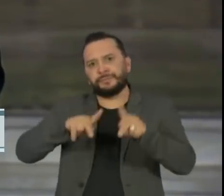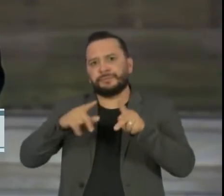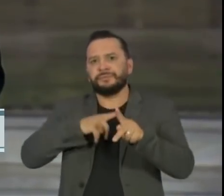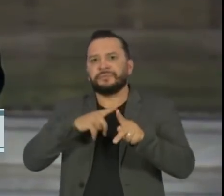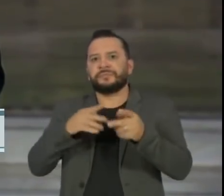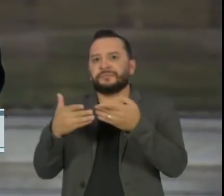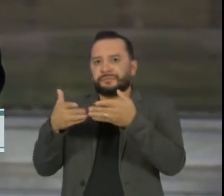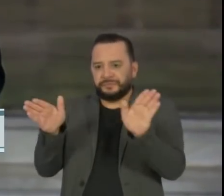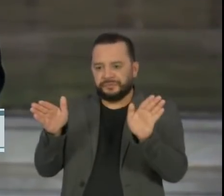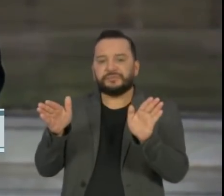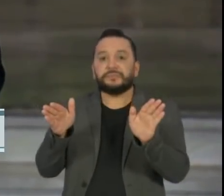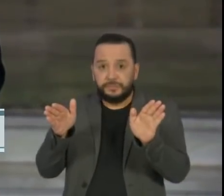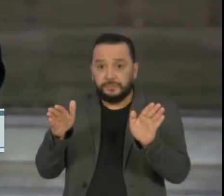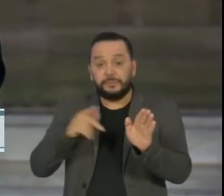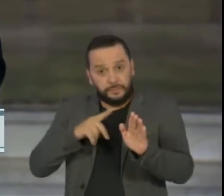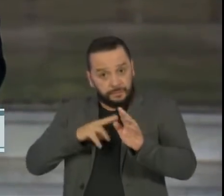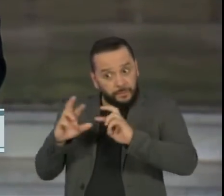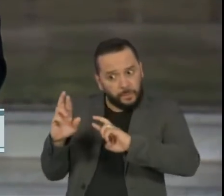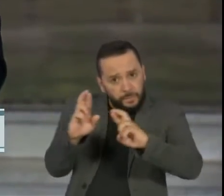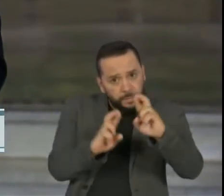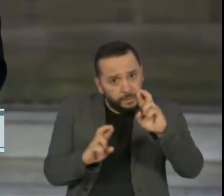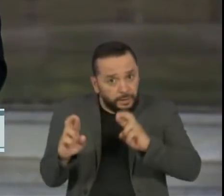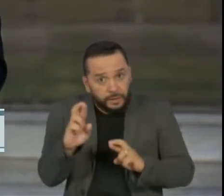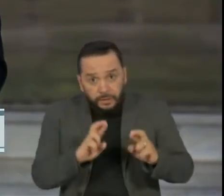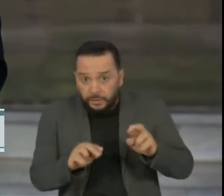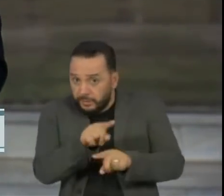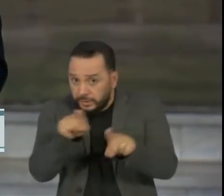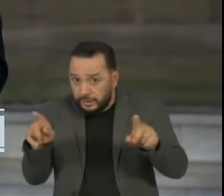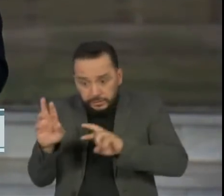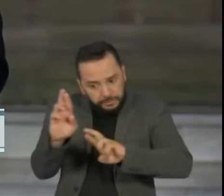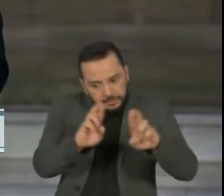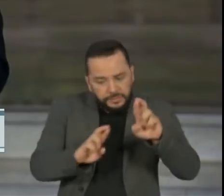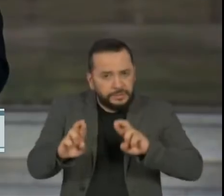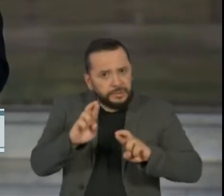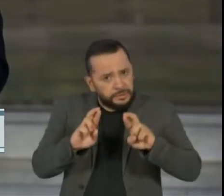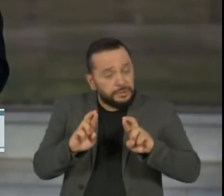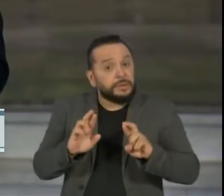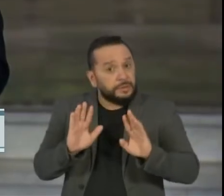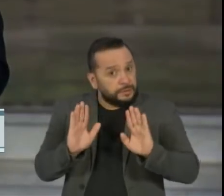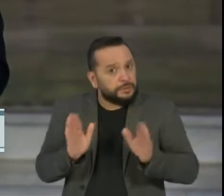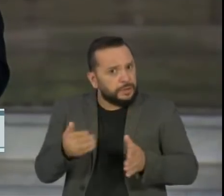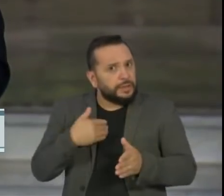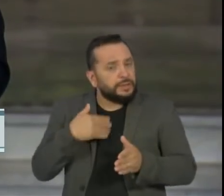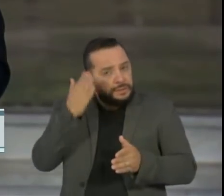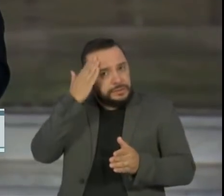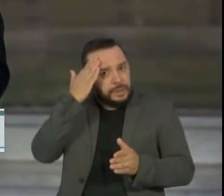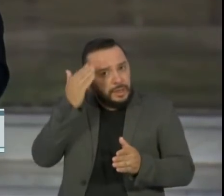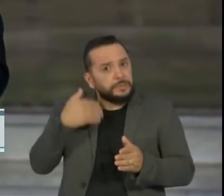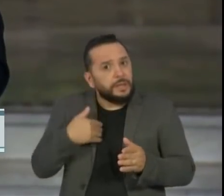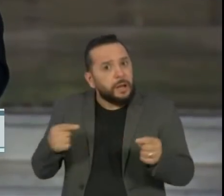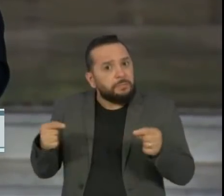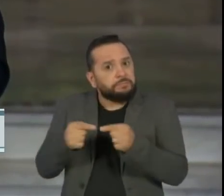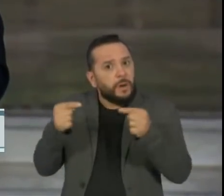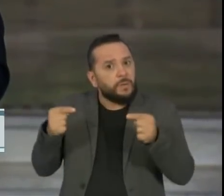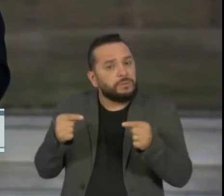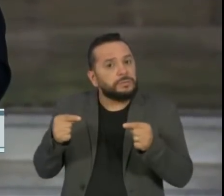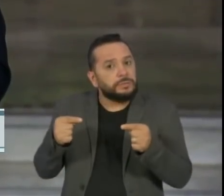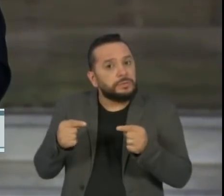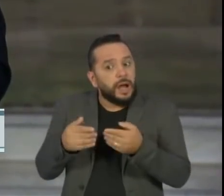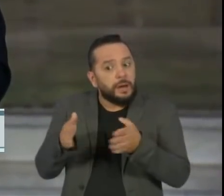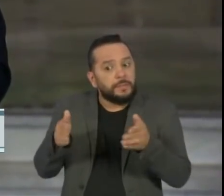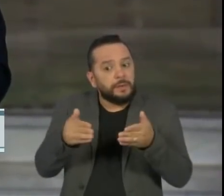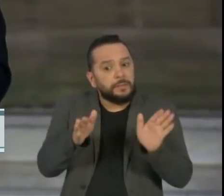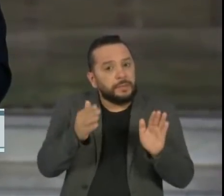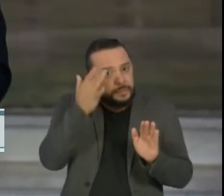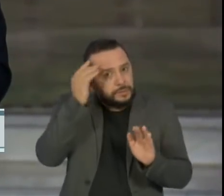reabertura gradual, pelo monitoramento que vocês têm feito, se ela está dentro já do esperado, como é que está essa perspectiva, esse